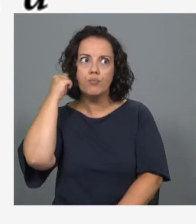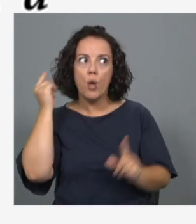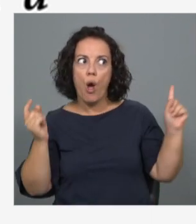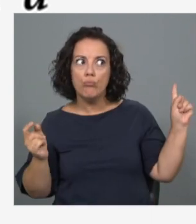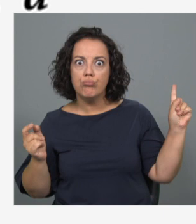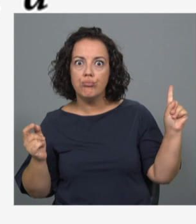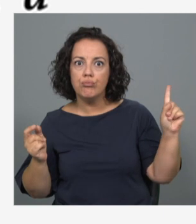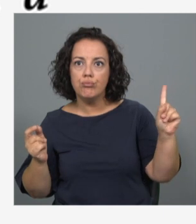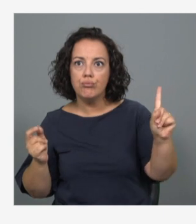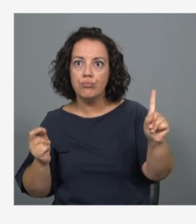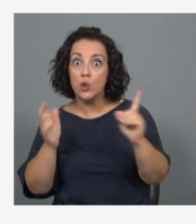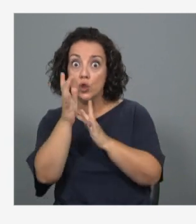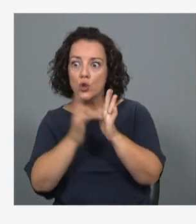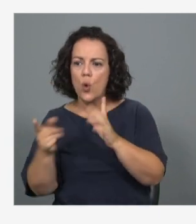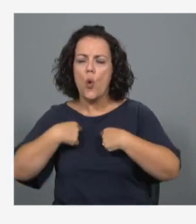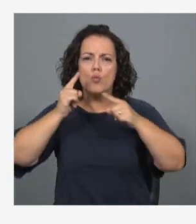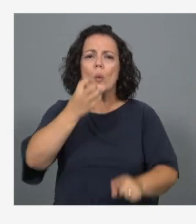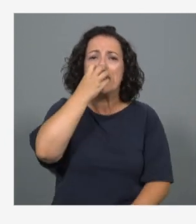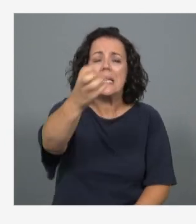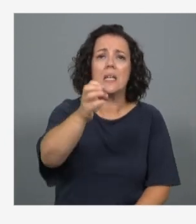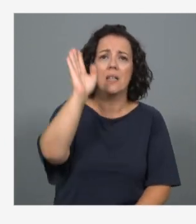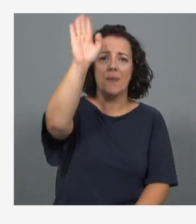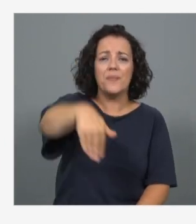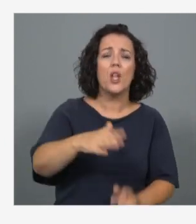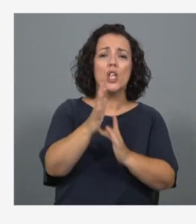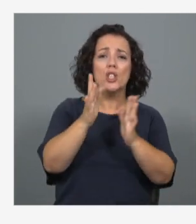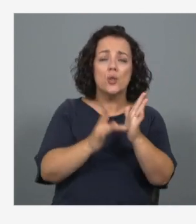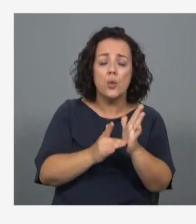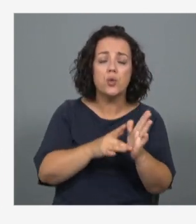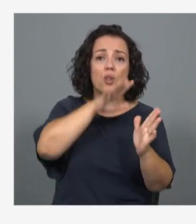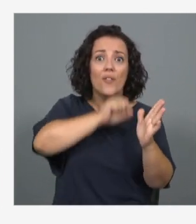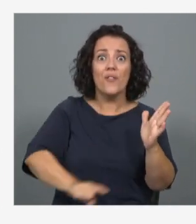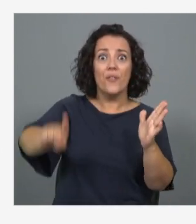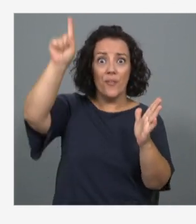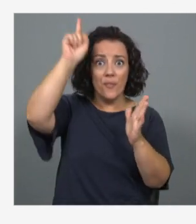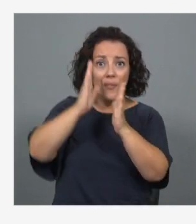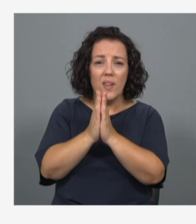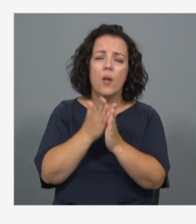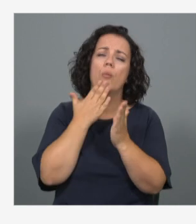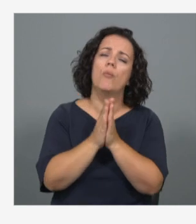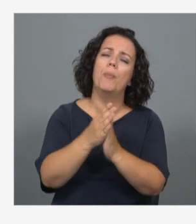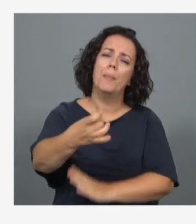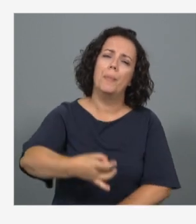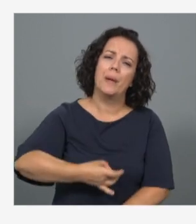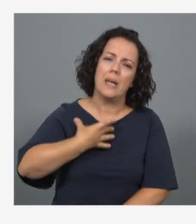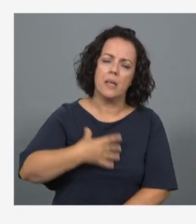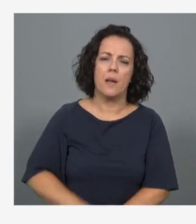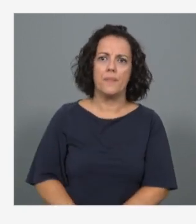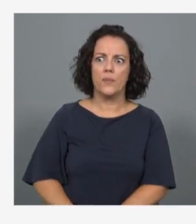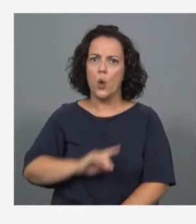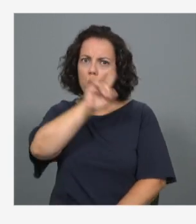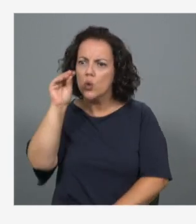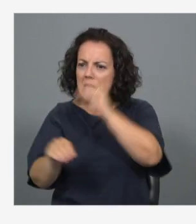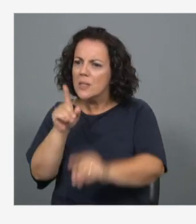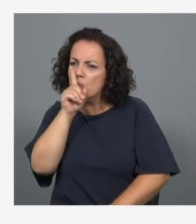que passava, começou a gritar: Jesus, filho de David, tem piedade de mim. Muitos repreendiam-no